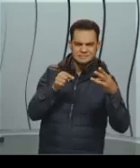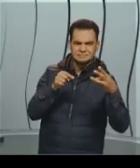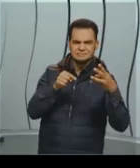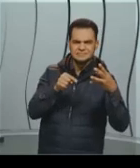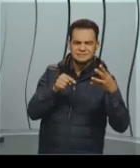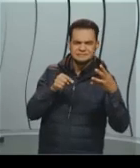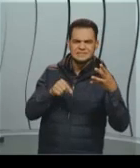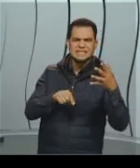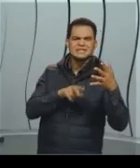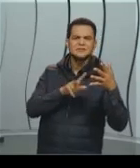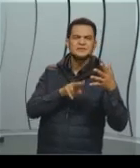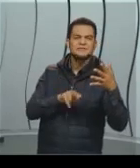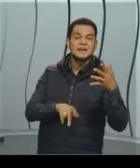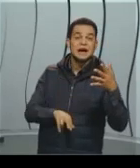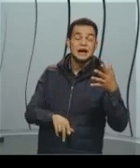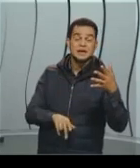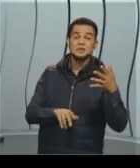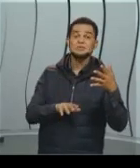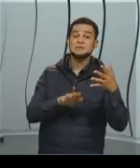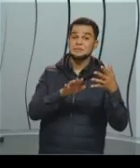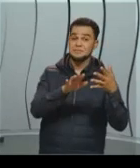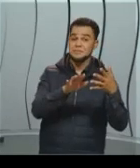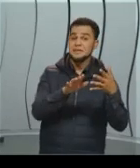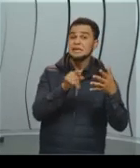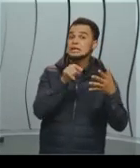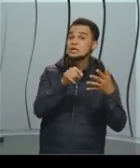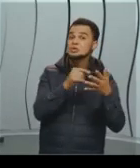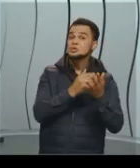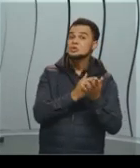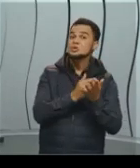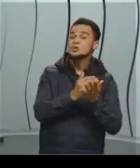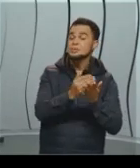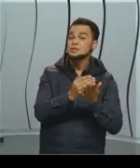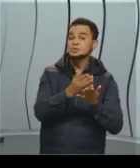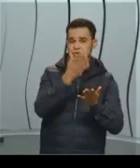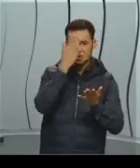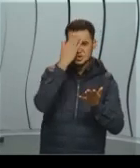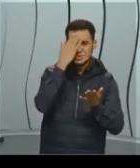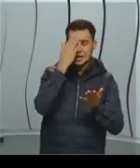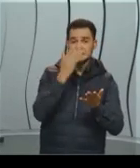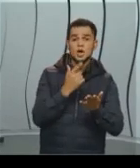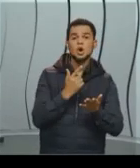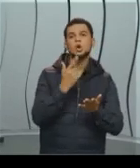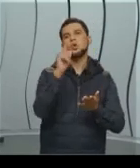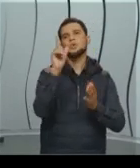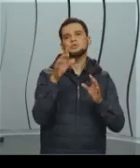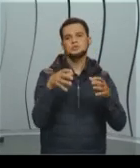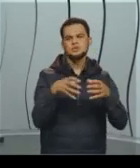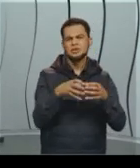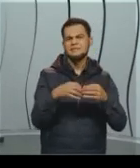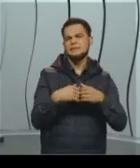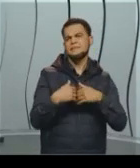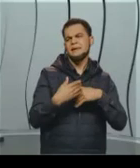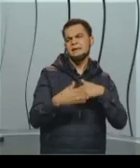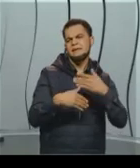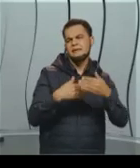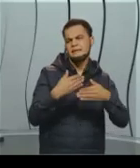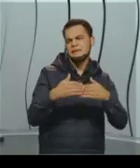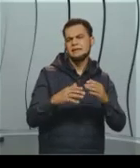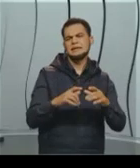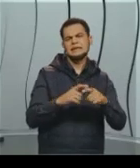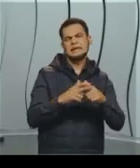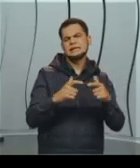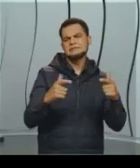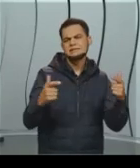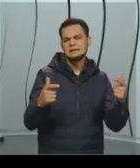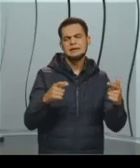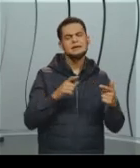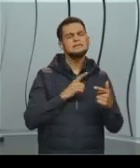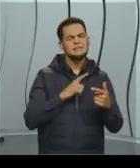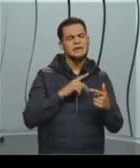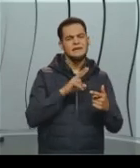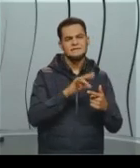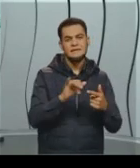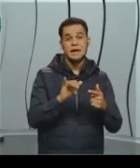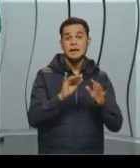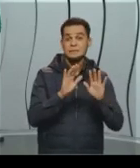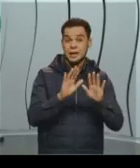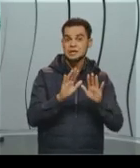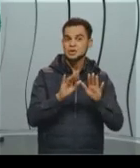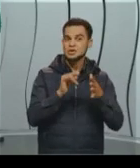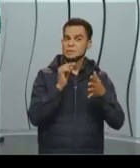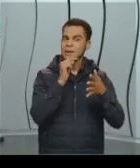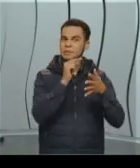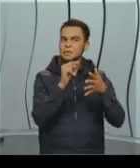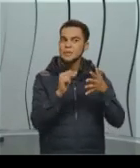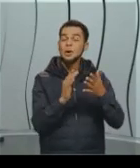gente sabe que ainda outros grupos, eles vão crescer, vão se desenvolver, a gente tem uma mistura muito rica e grande aí.